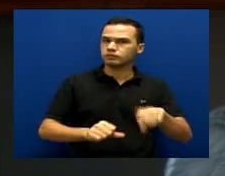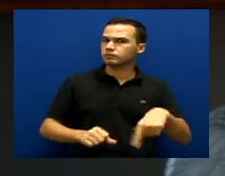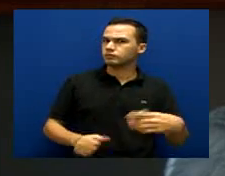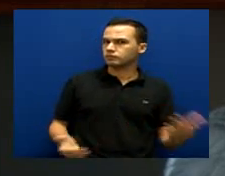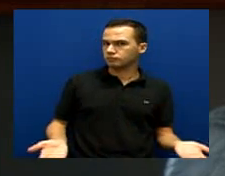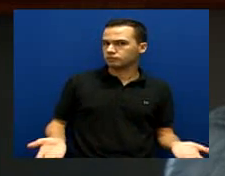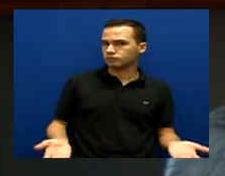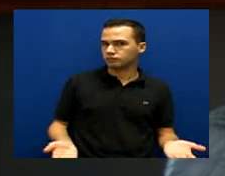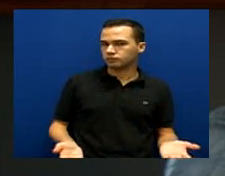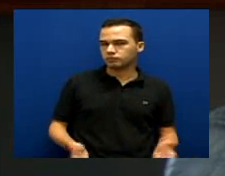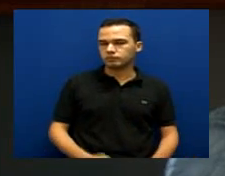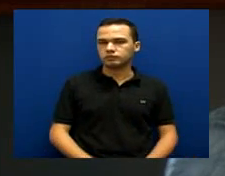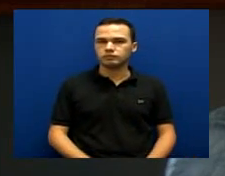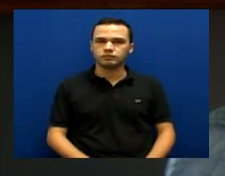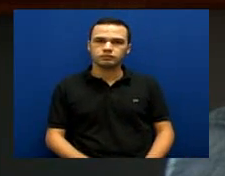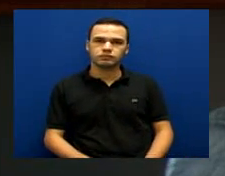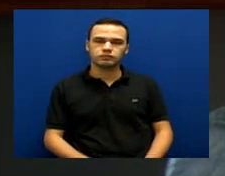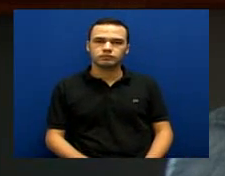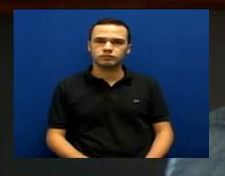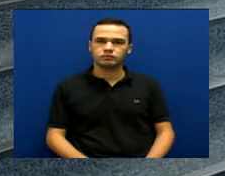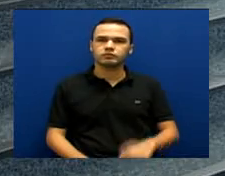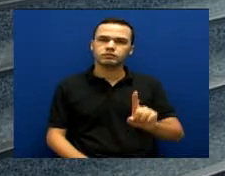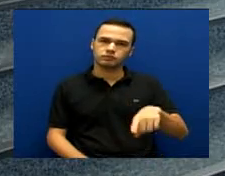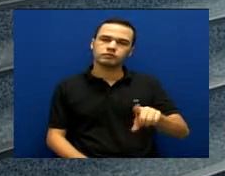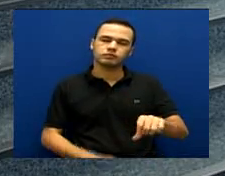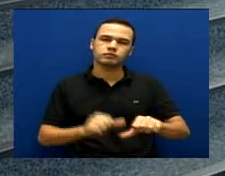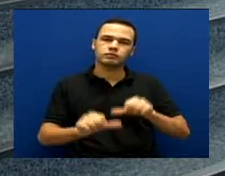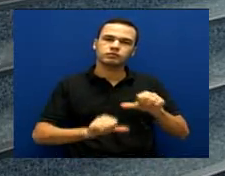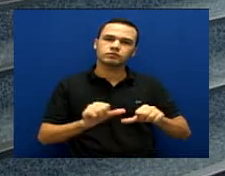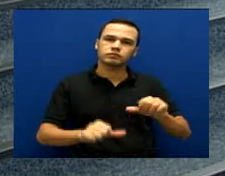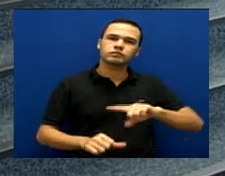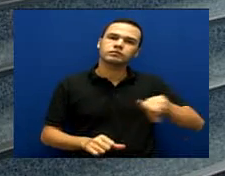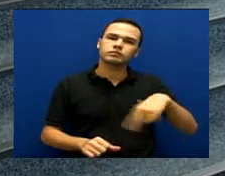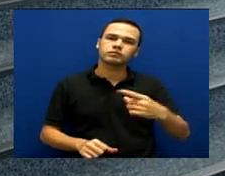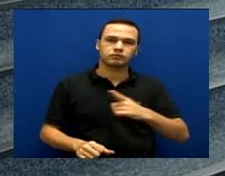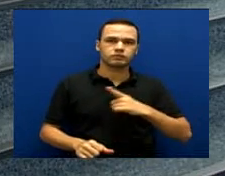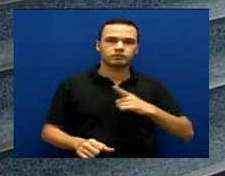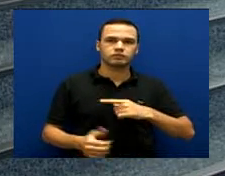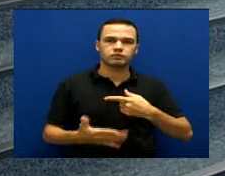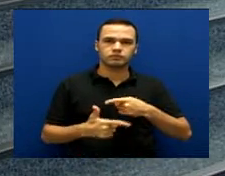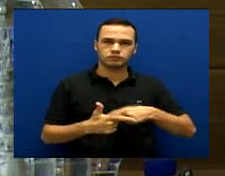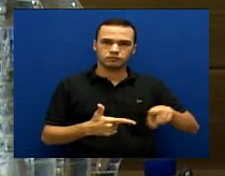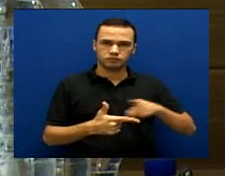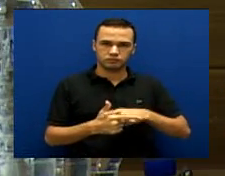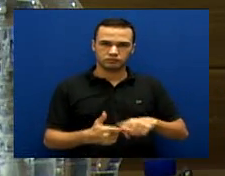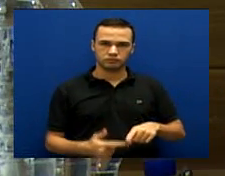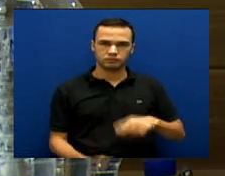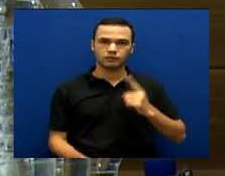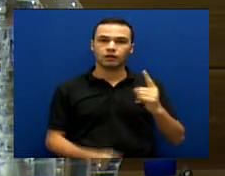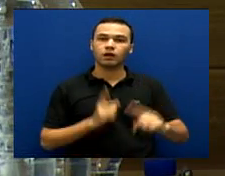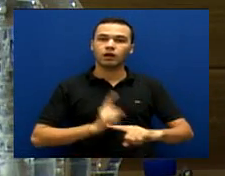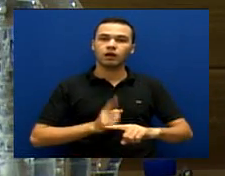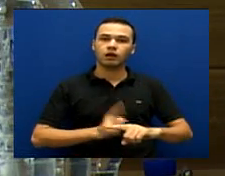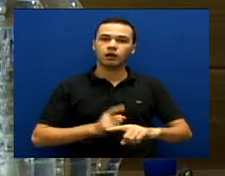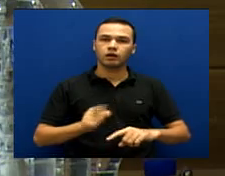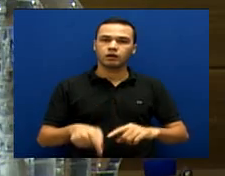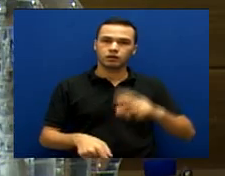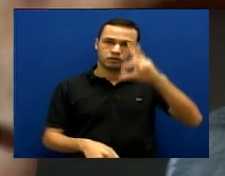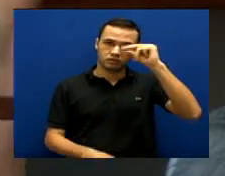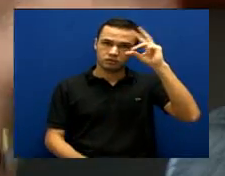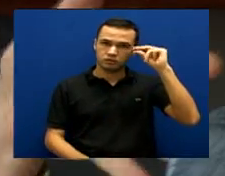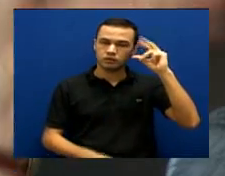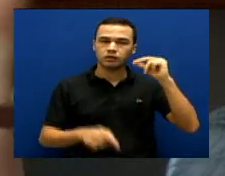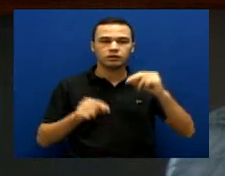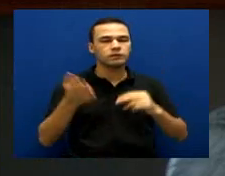que sim eu acho mais atualizados é é nós temos um grande problema porque trabalhando com números que a